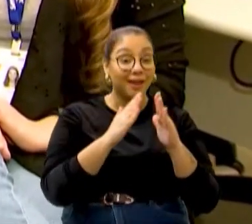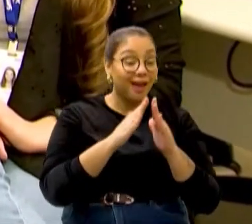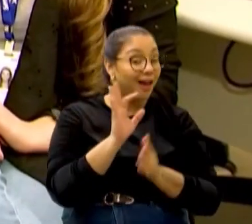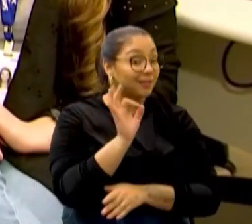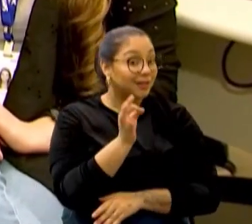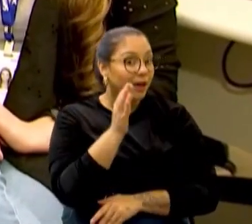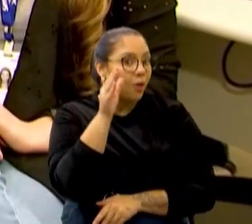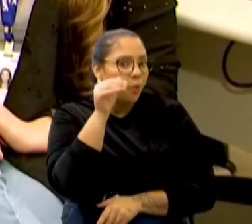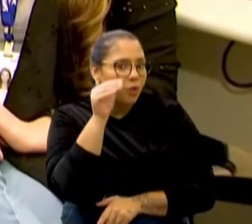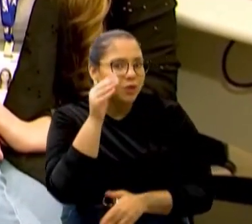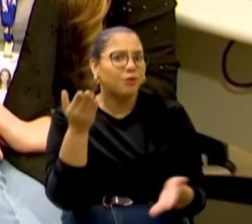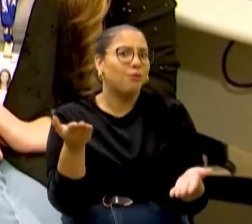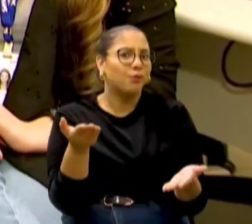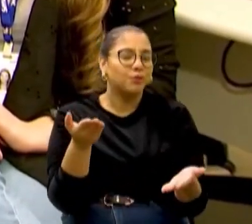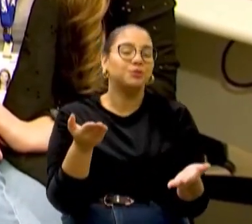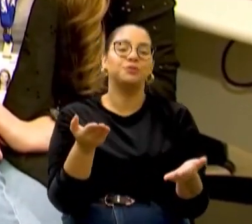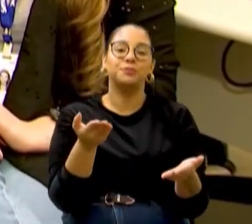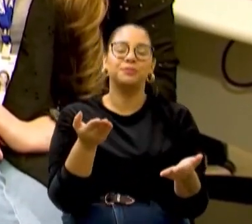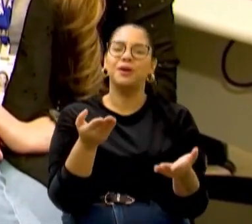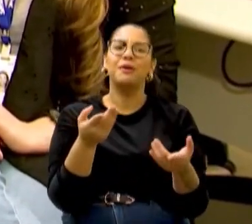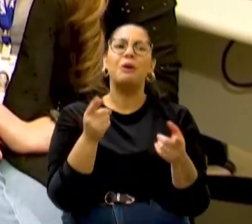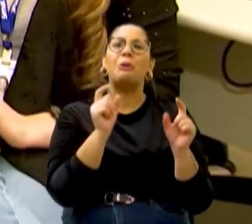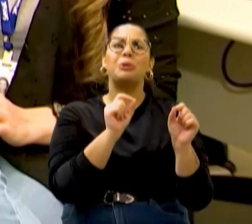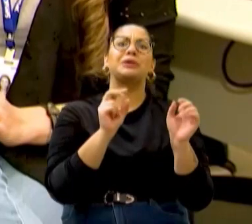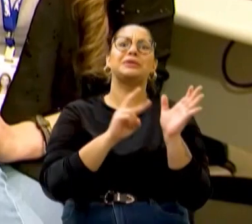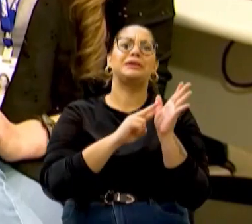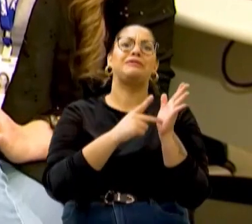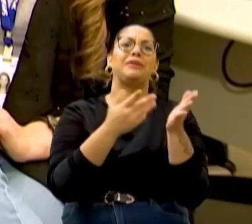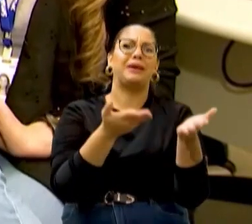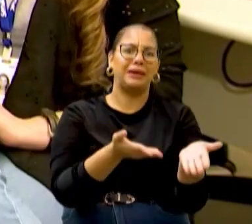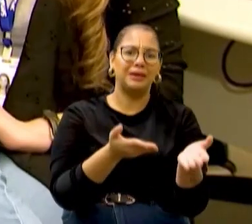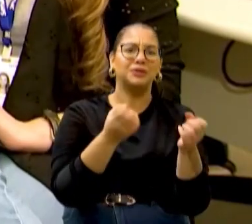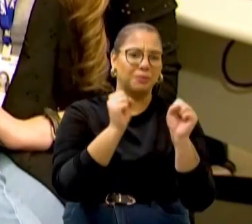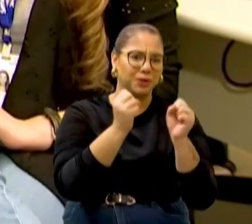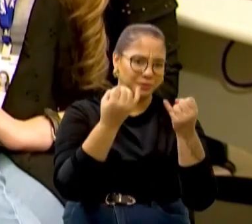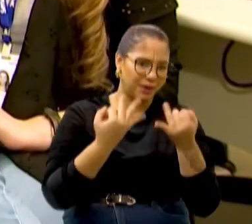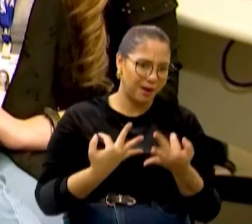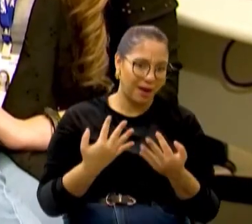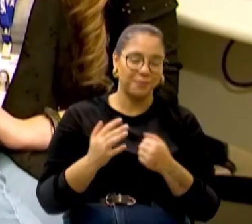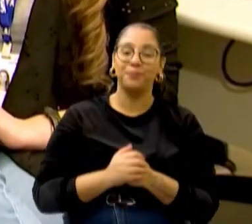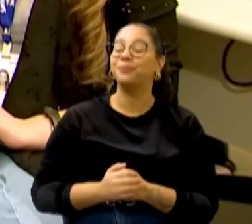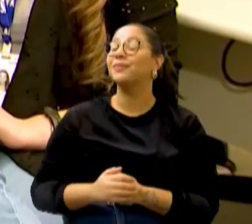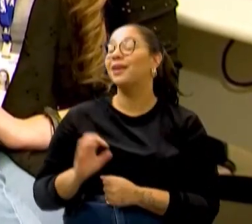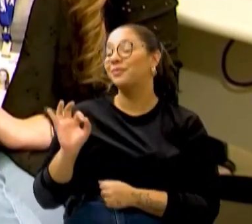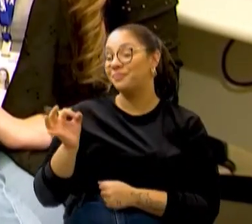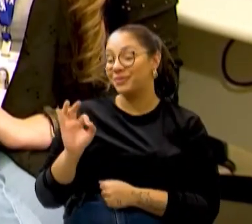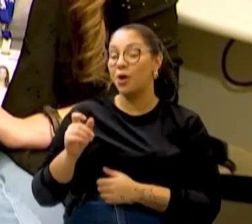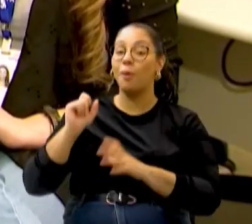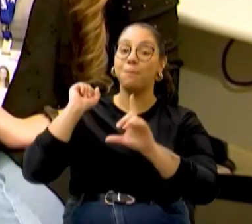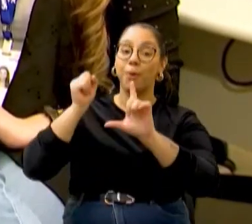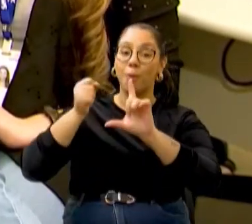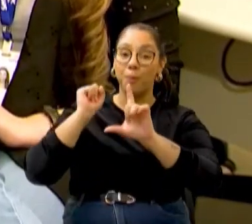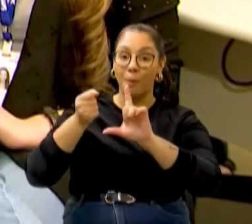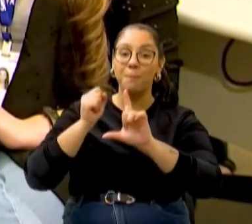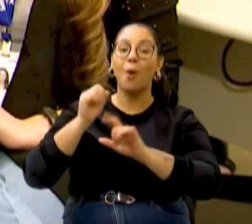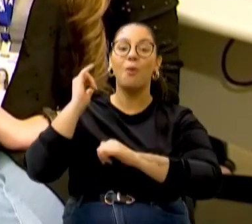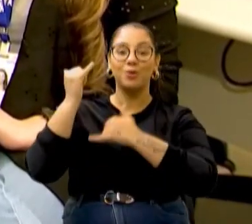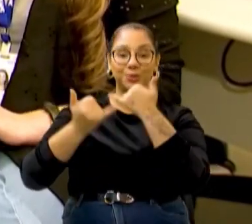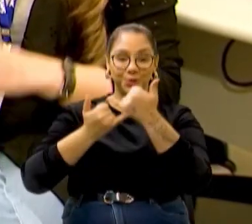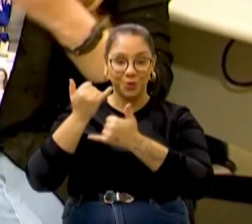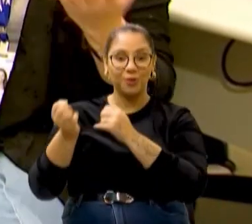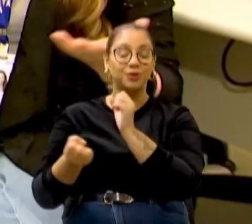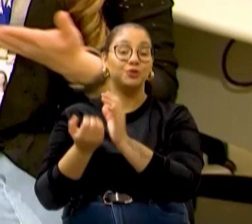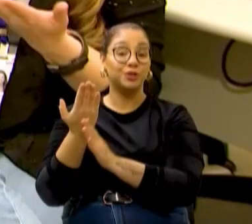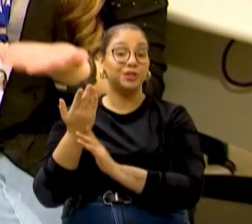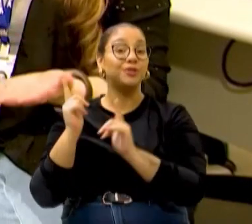o pessoal tá em casa né Raquel curioso e tudo mais o que é exatamente isso Conta pra gente por favor bom Minecraft